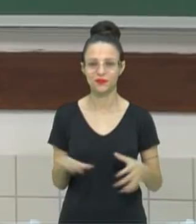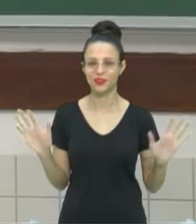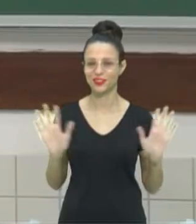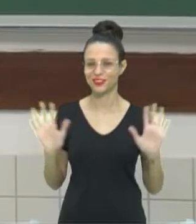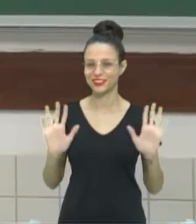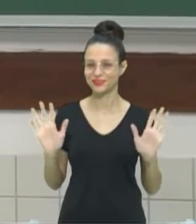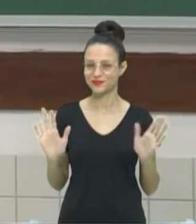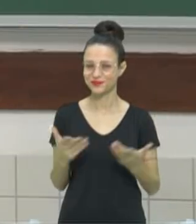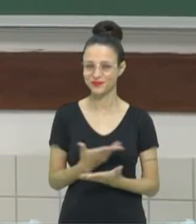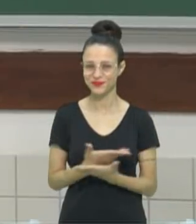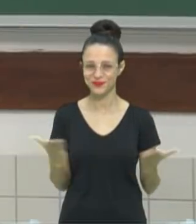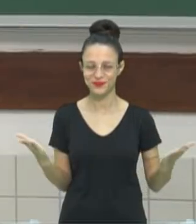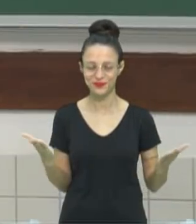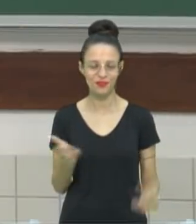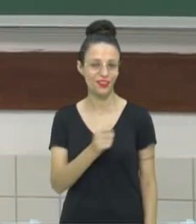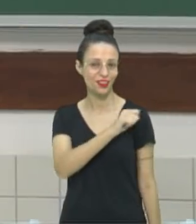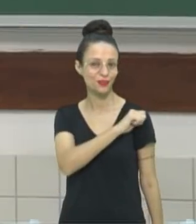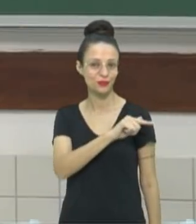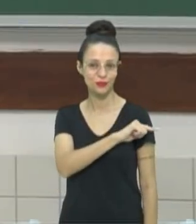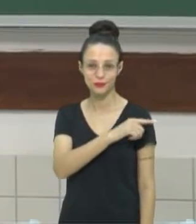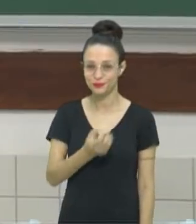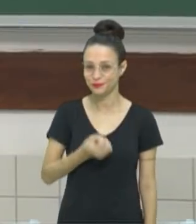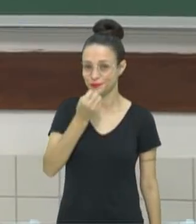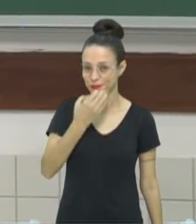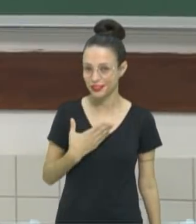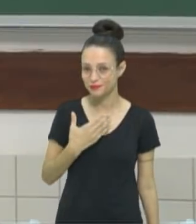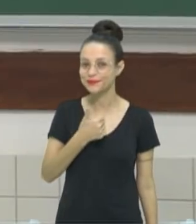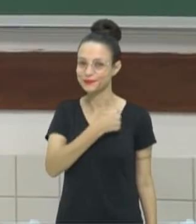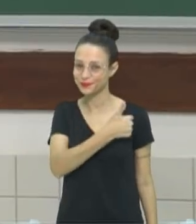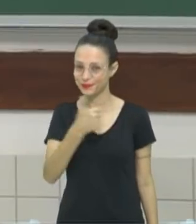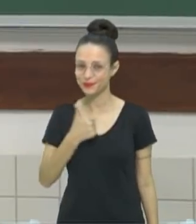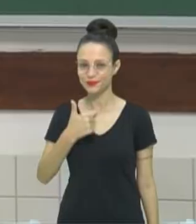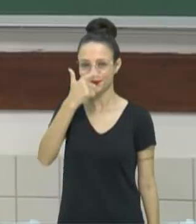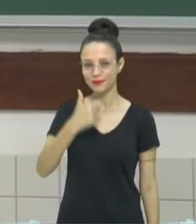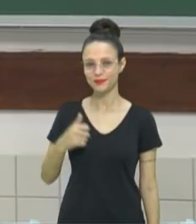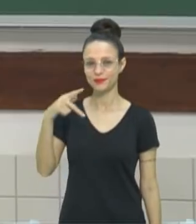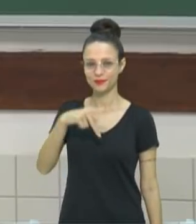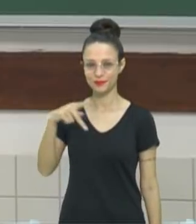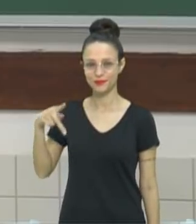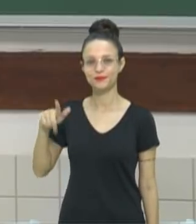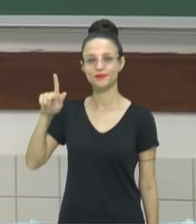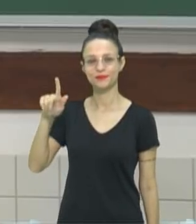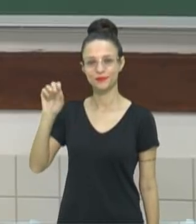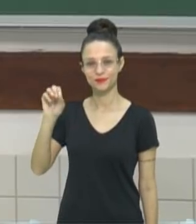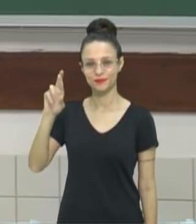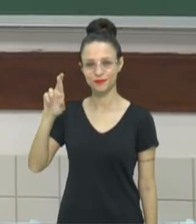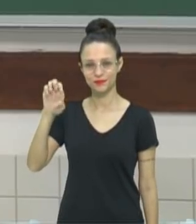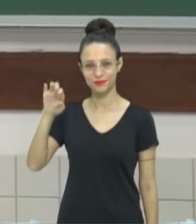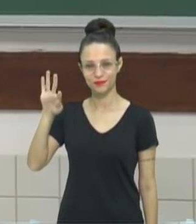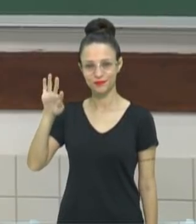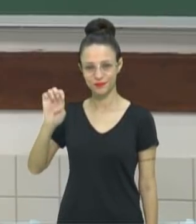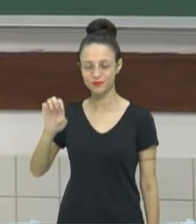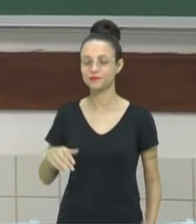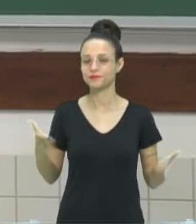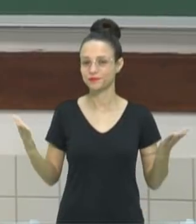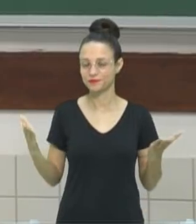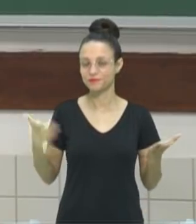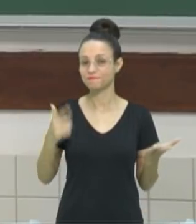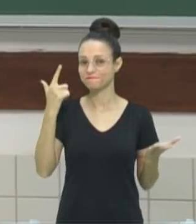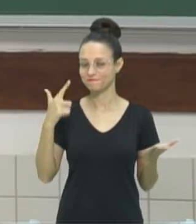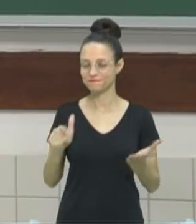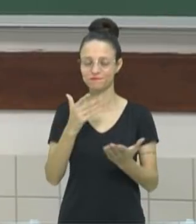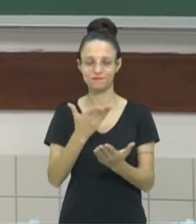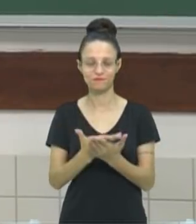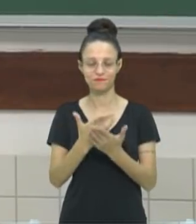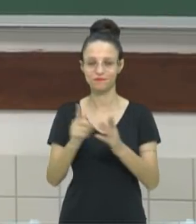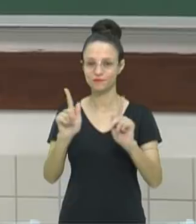Olá, meus queridos alunos do sétimo ano, tudo bem com vocês? Eu sou a professora Gorete Wozniak. Estamos aqui para mais uma aula de